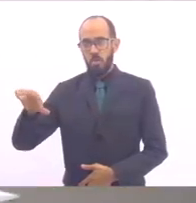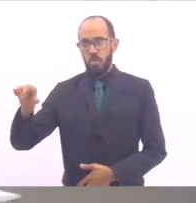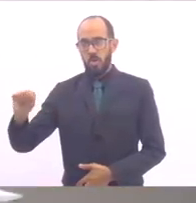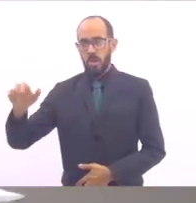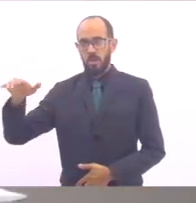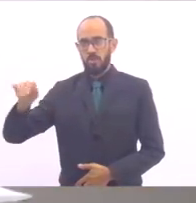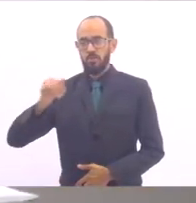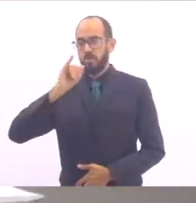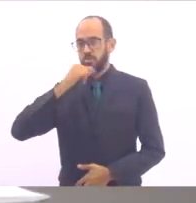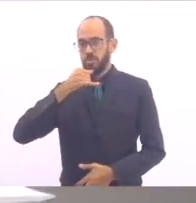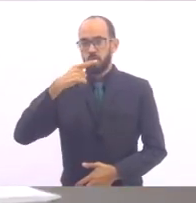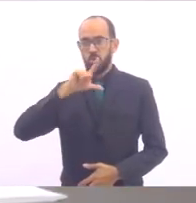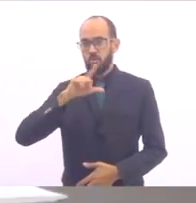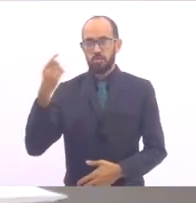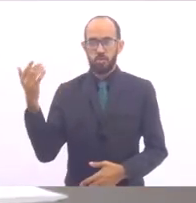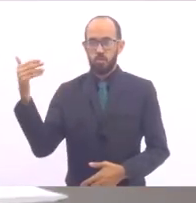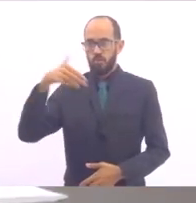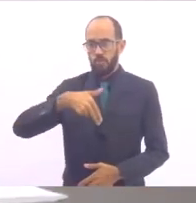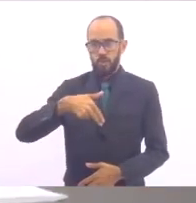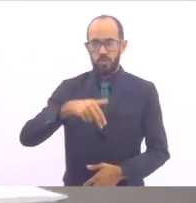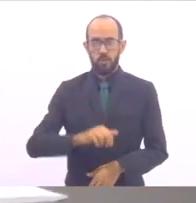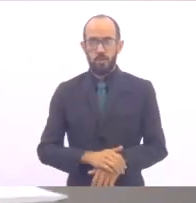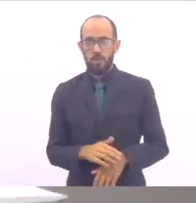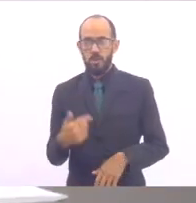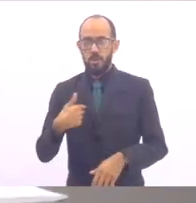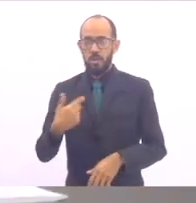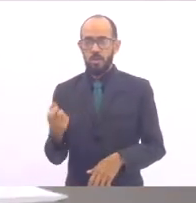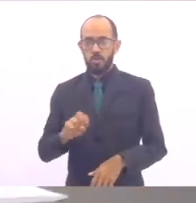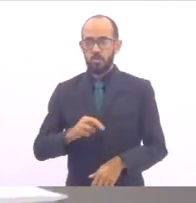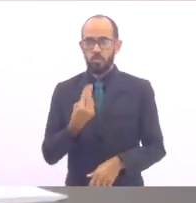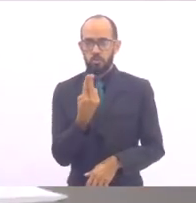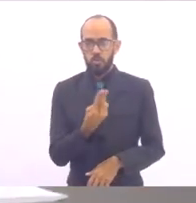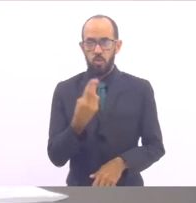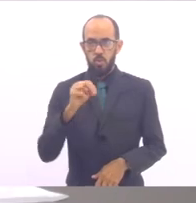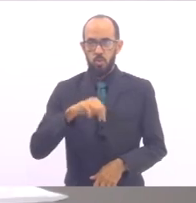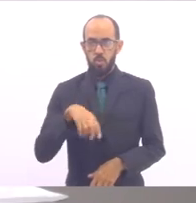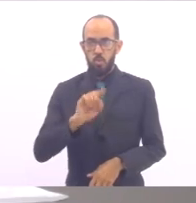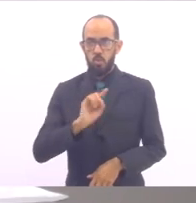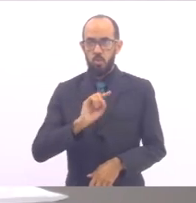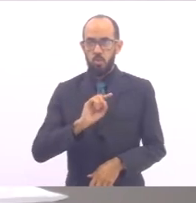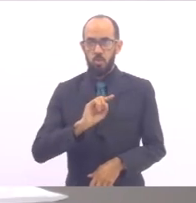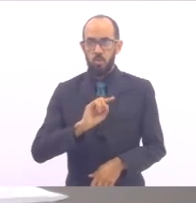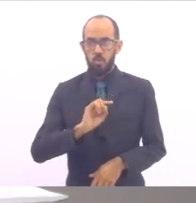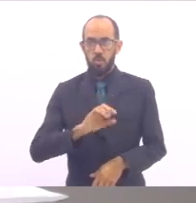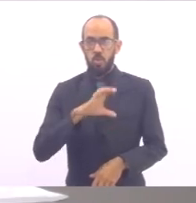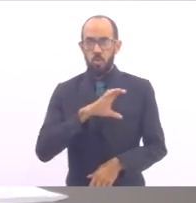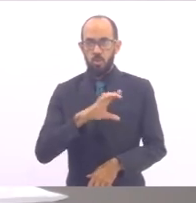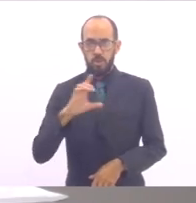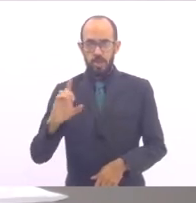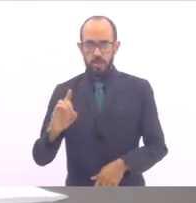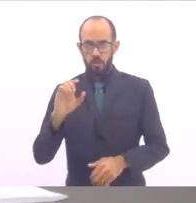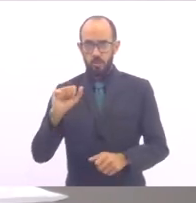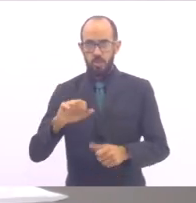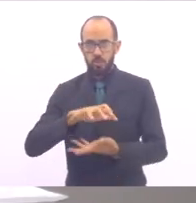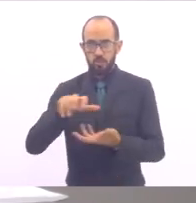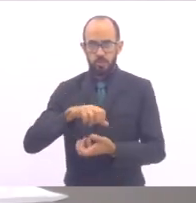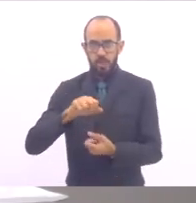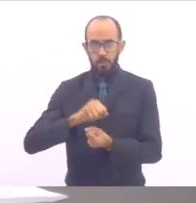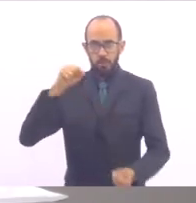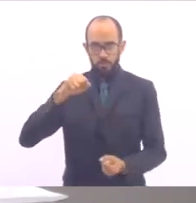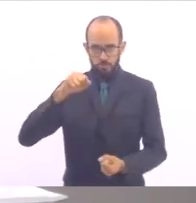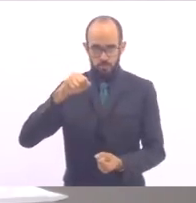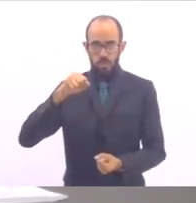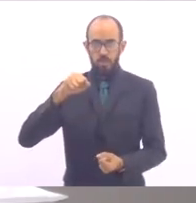mas infelizmente não pude comparecer. Eu sou, não sou Defensora Pública, estou coordenadora de sustentabilidade ambiental na